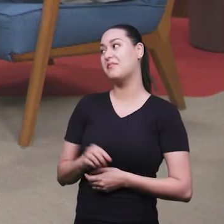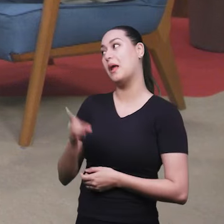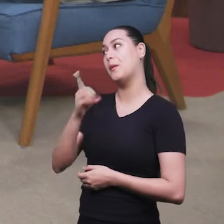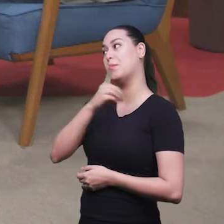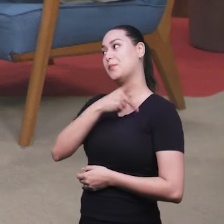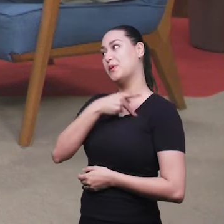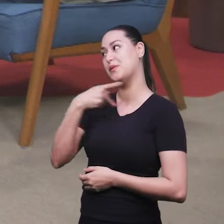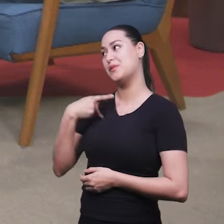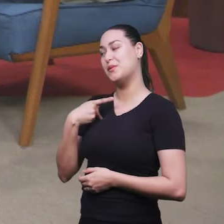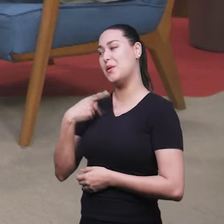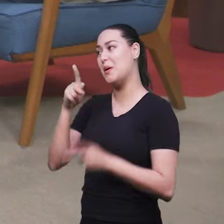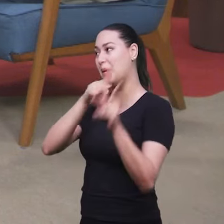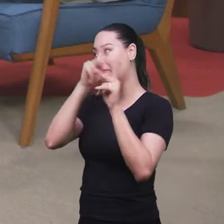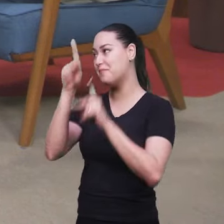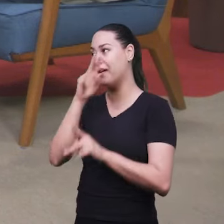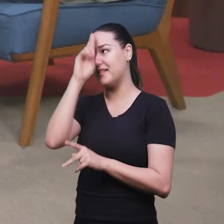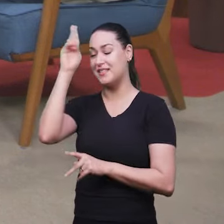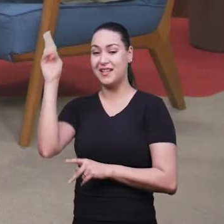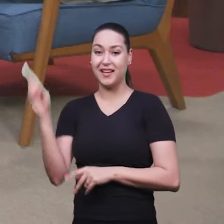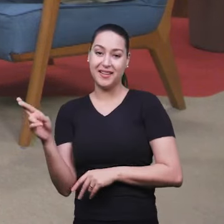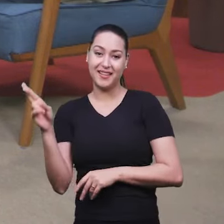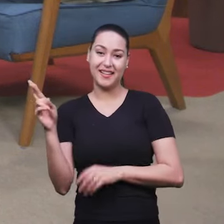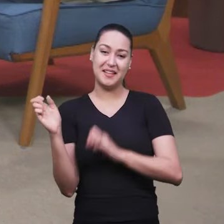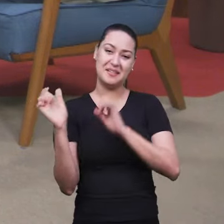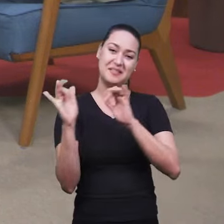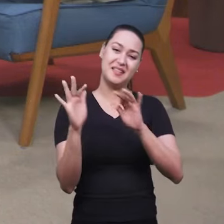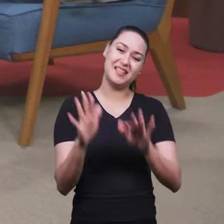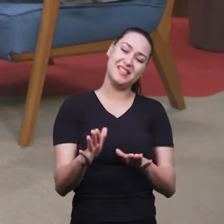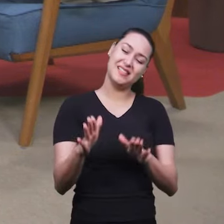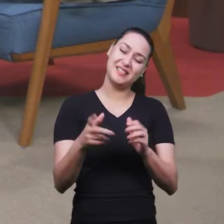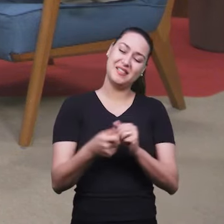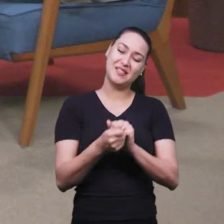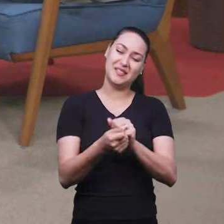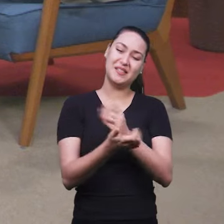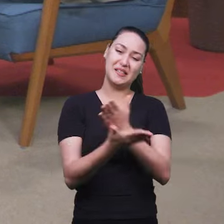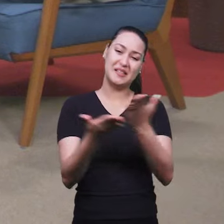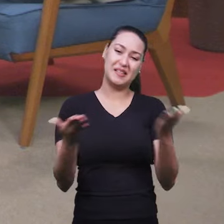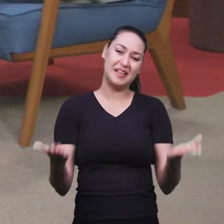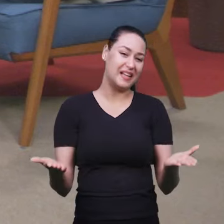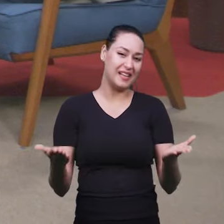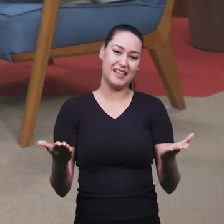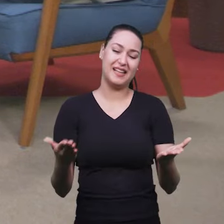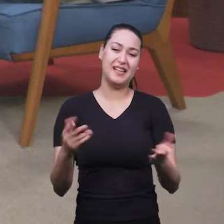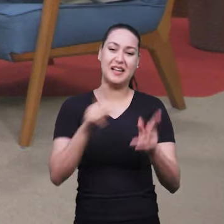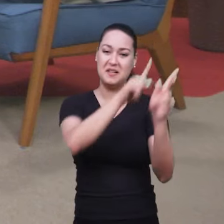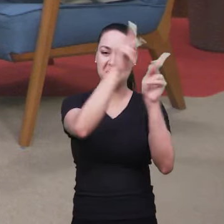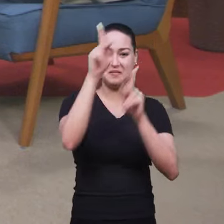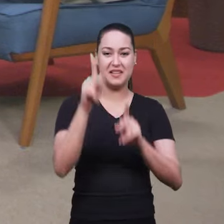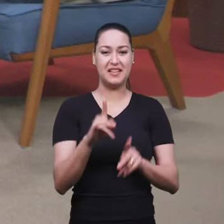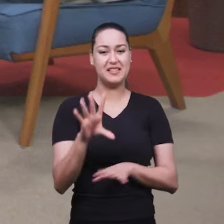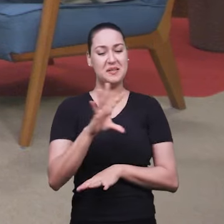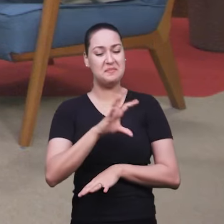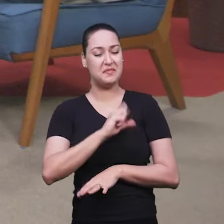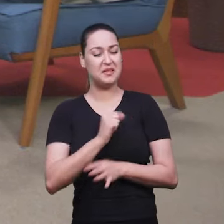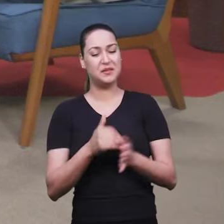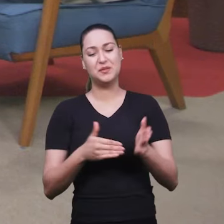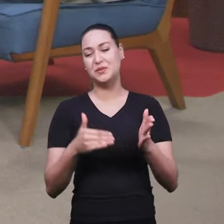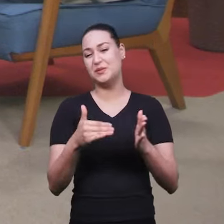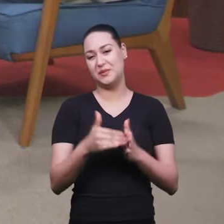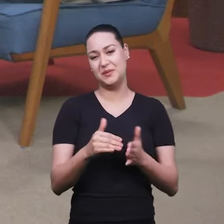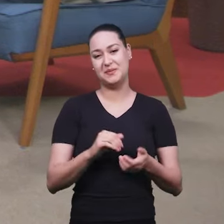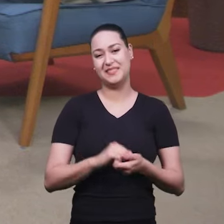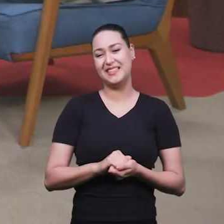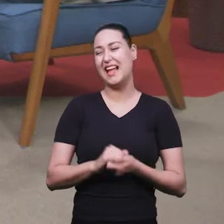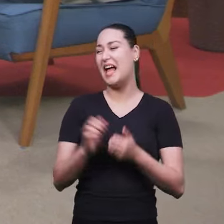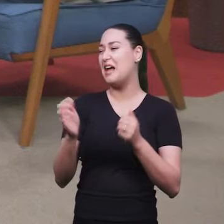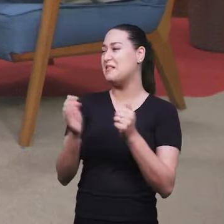final. Daniel, Paz do Senhor, Sérgio, Paz do Senhor, uma bênção estarmos juntos mais uma Glórias vez. a Deus. Pai do Senhor, Josias, Sérgio, a todos